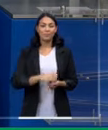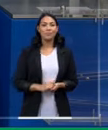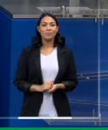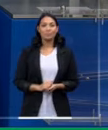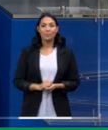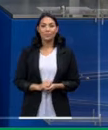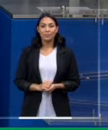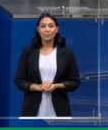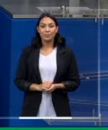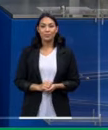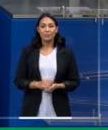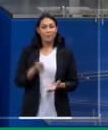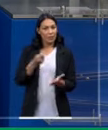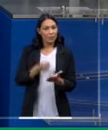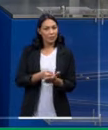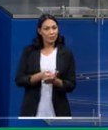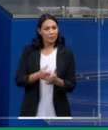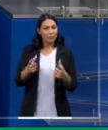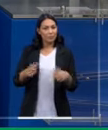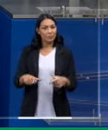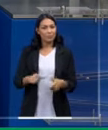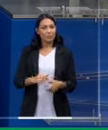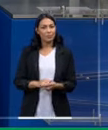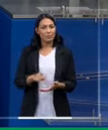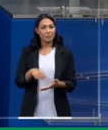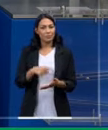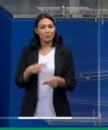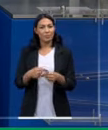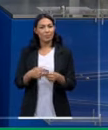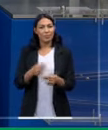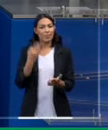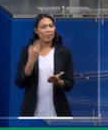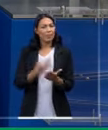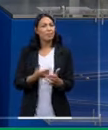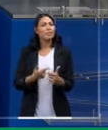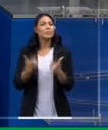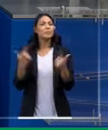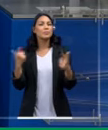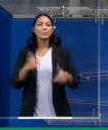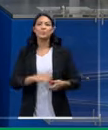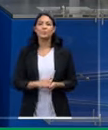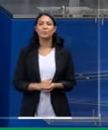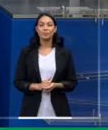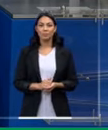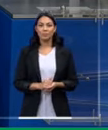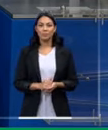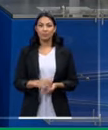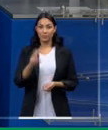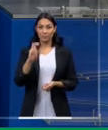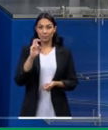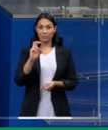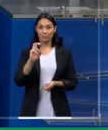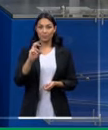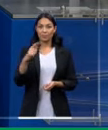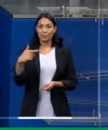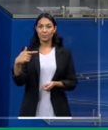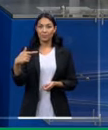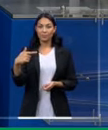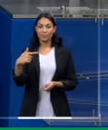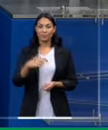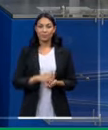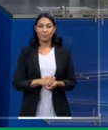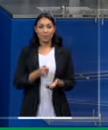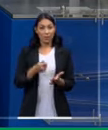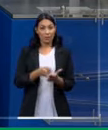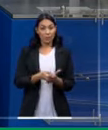45. Aposte nas loterias Caixa, acredite na sorte. Vem aí mais um número, é 57. Você